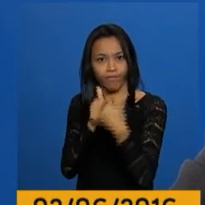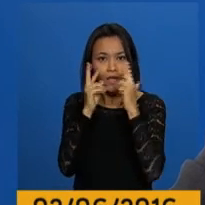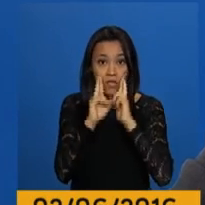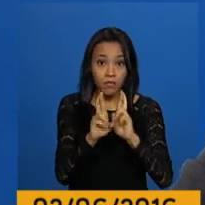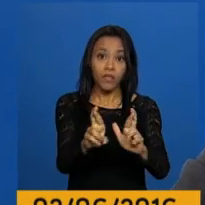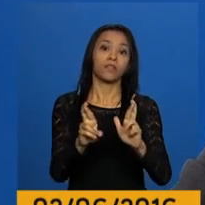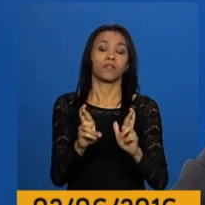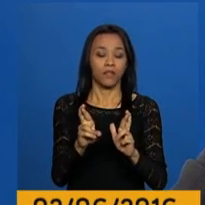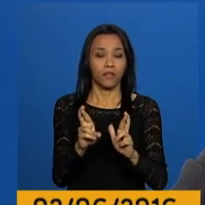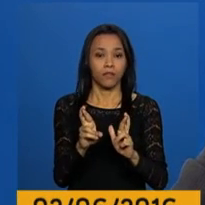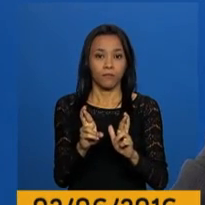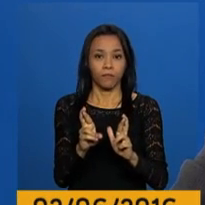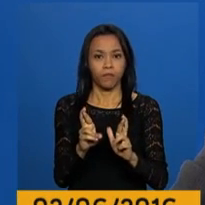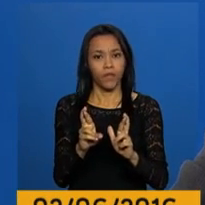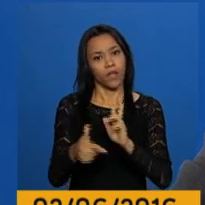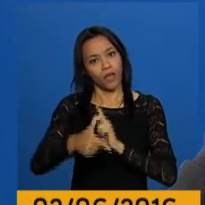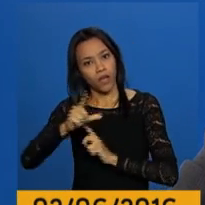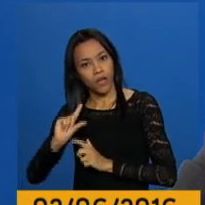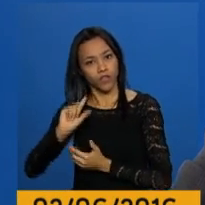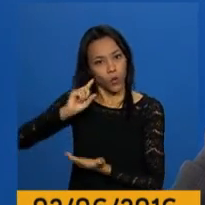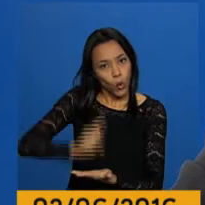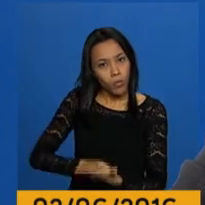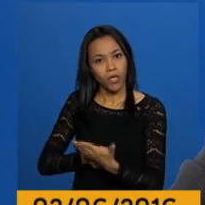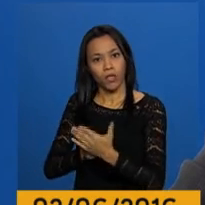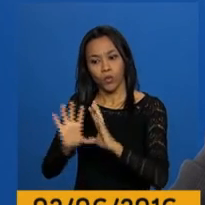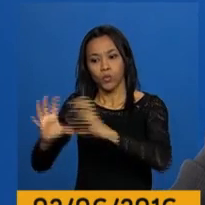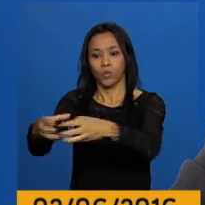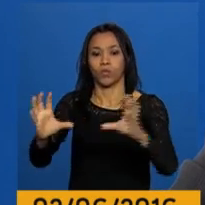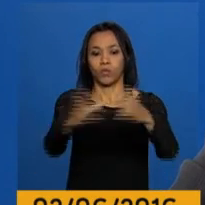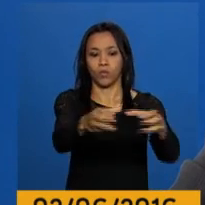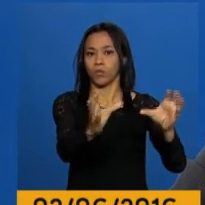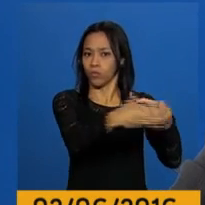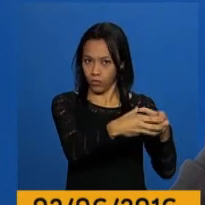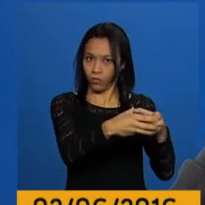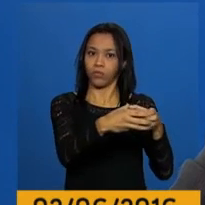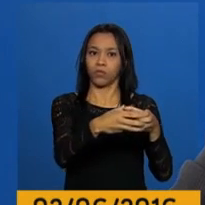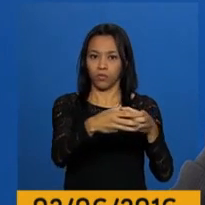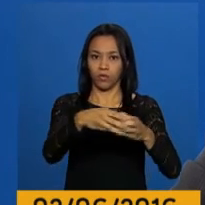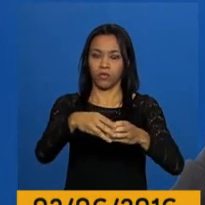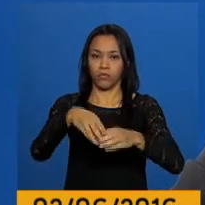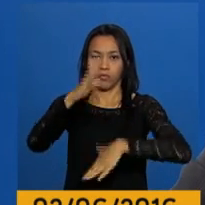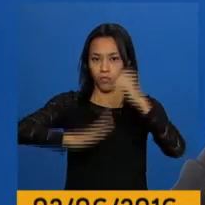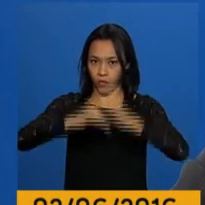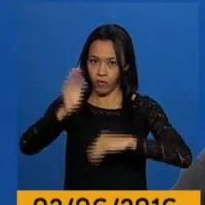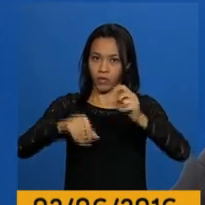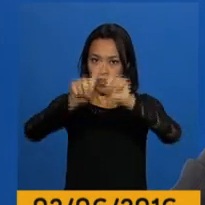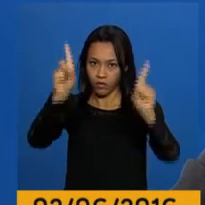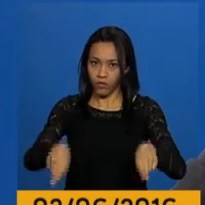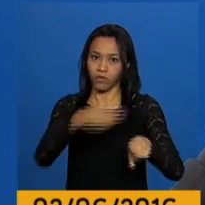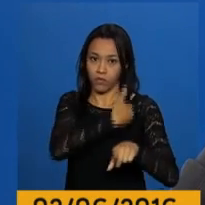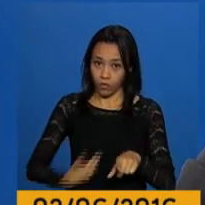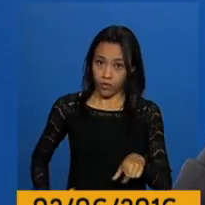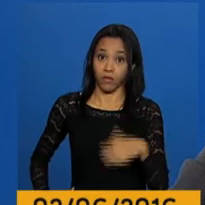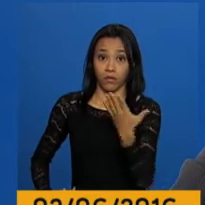respeitando aquilo que havia sido acordado com as carreiras e com os três poderes.